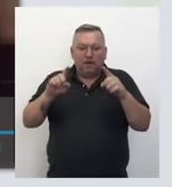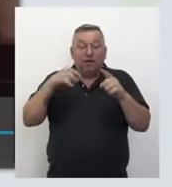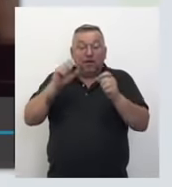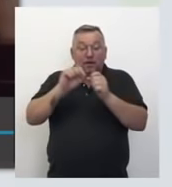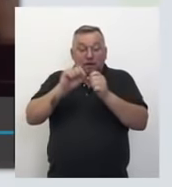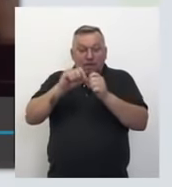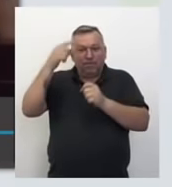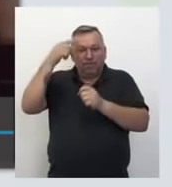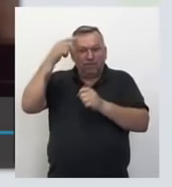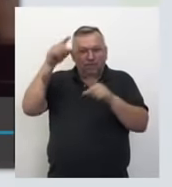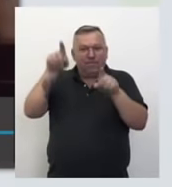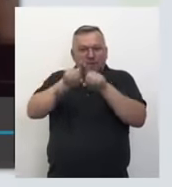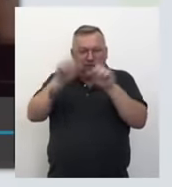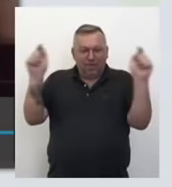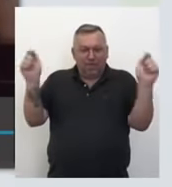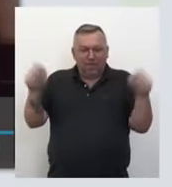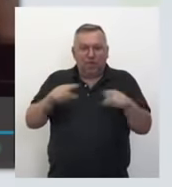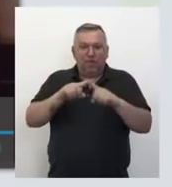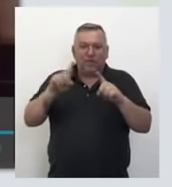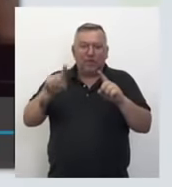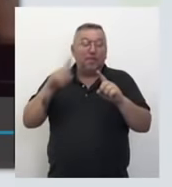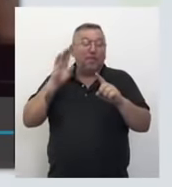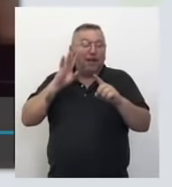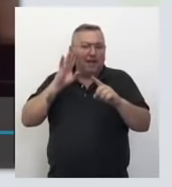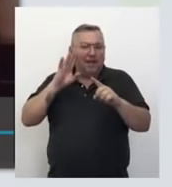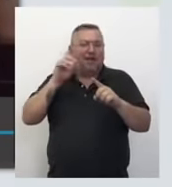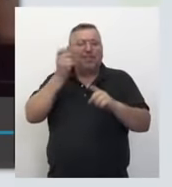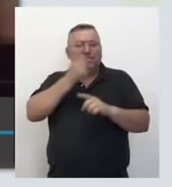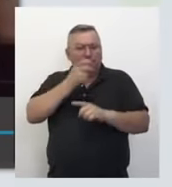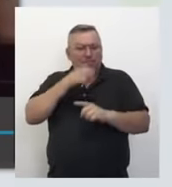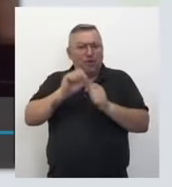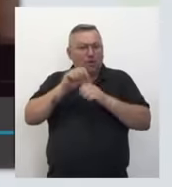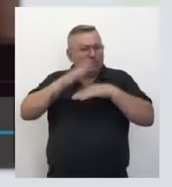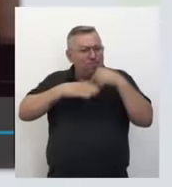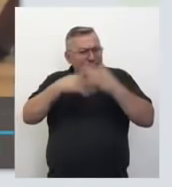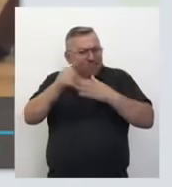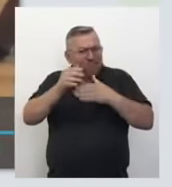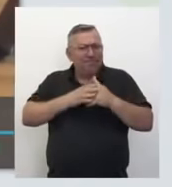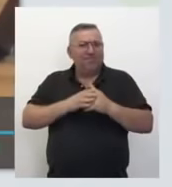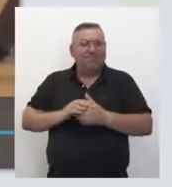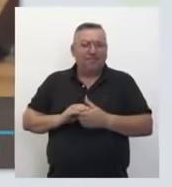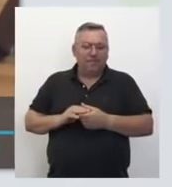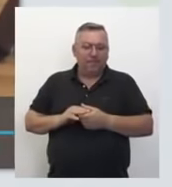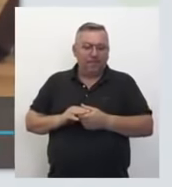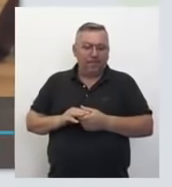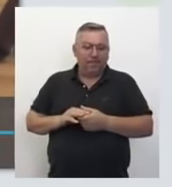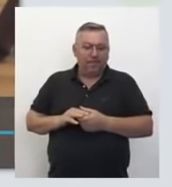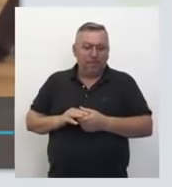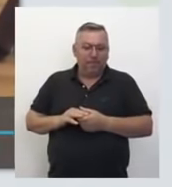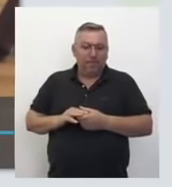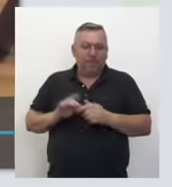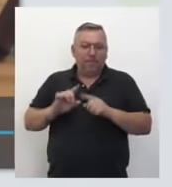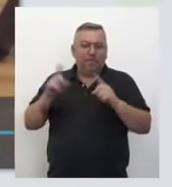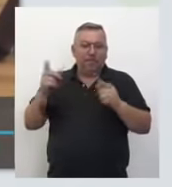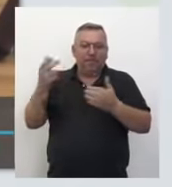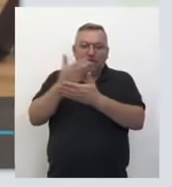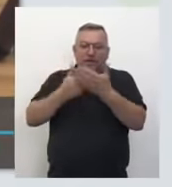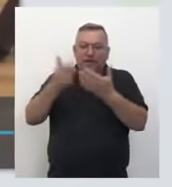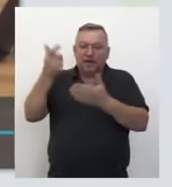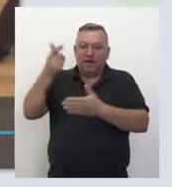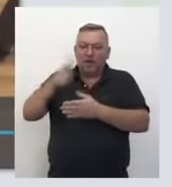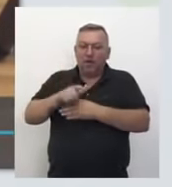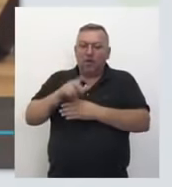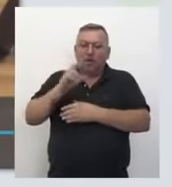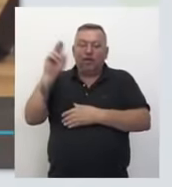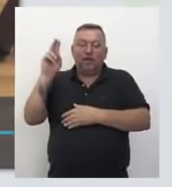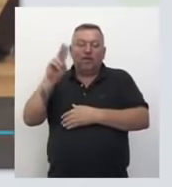só na cabeça também pode, mas é mais divertido quando você coloca a mão na massa. Então vou colocar aqui o pinhãozinho, mas eu vou desenhar outros. Deixa eu